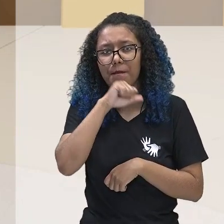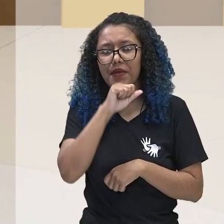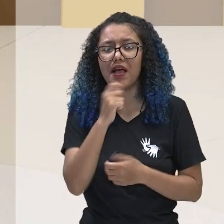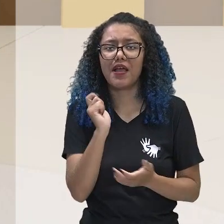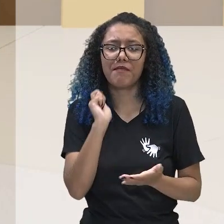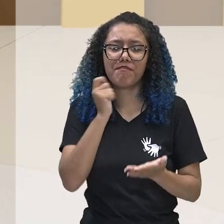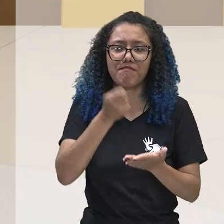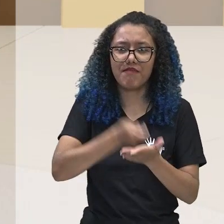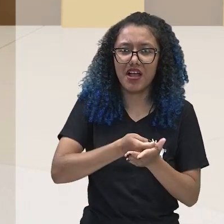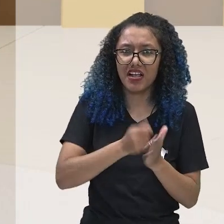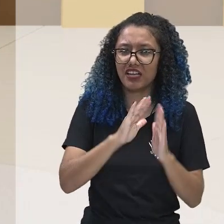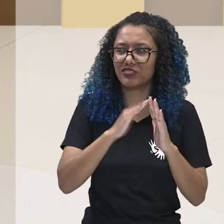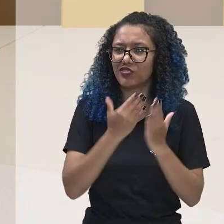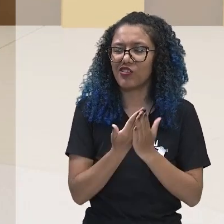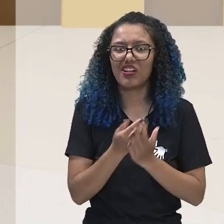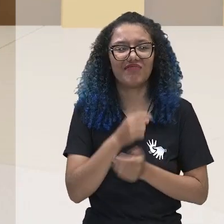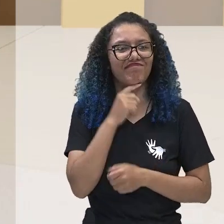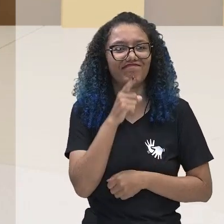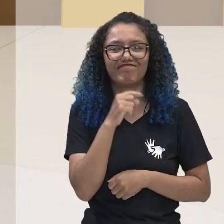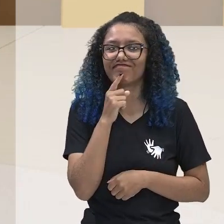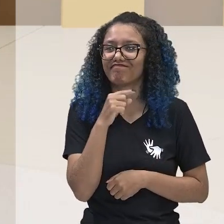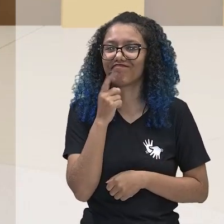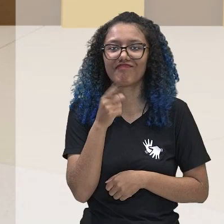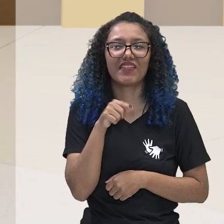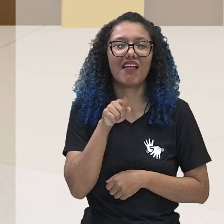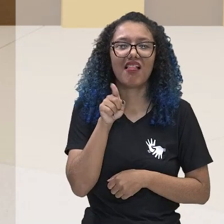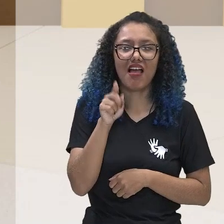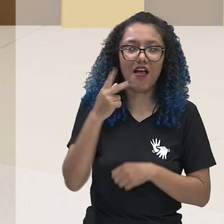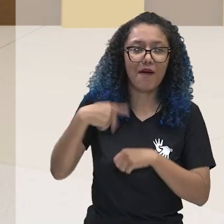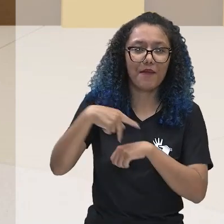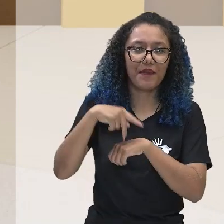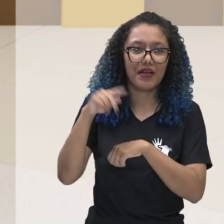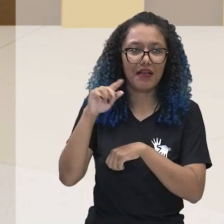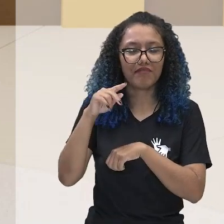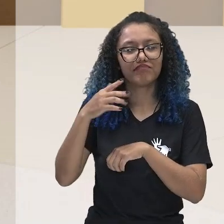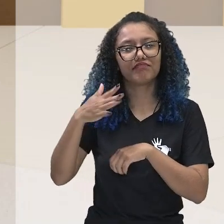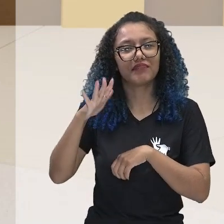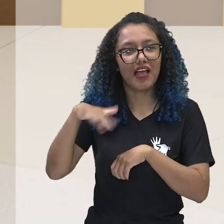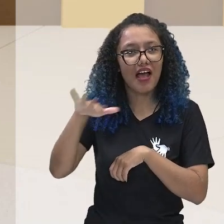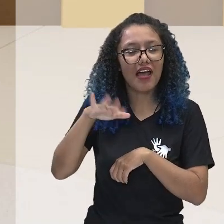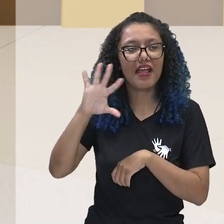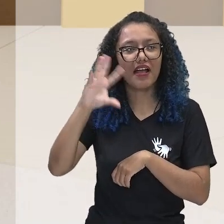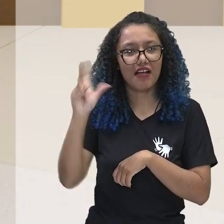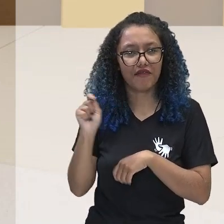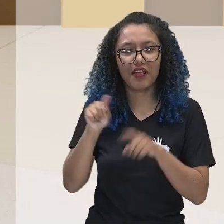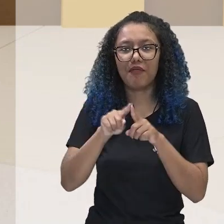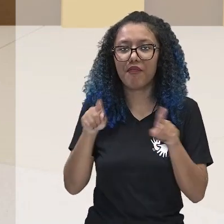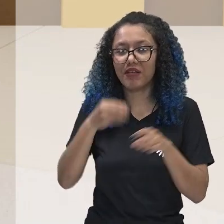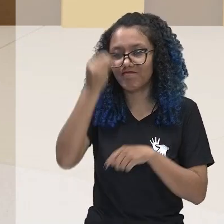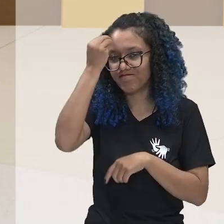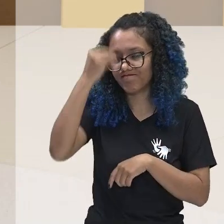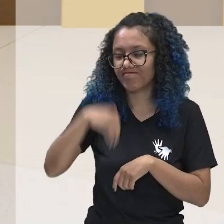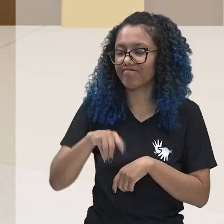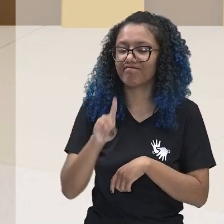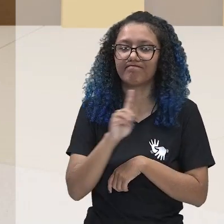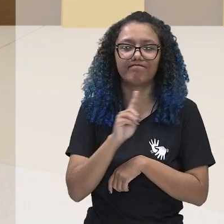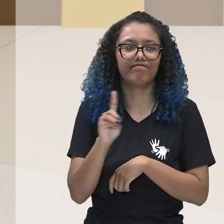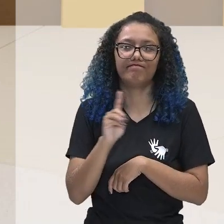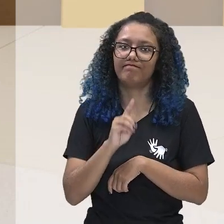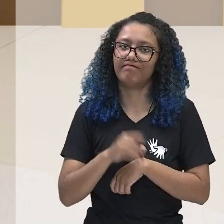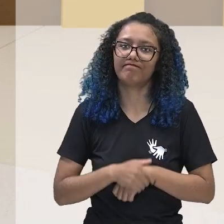pelas mensalidades da escola dele lá na África. Mas ele não desistiu dos estudos. Olha só, a história